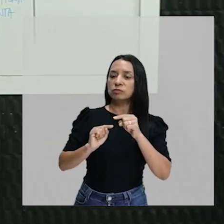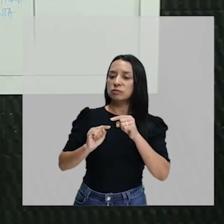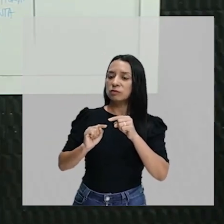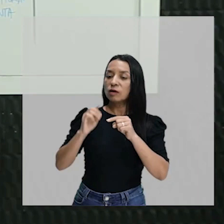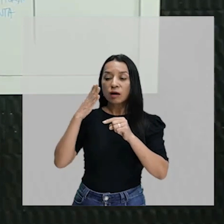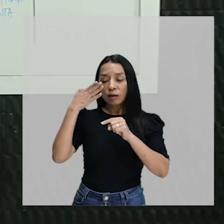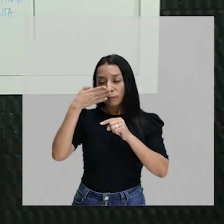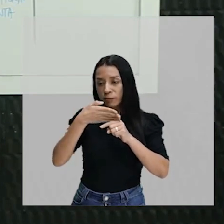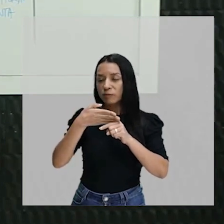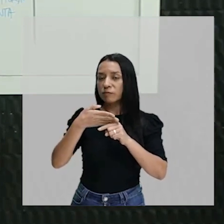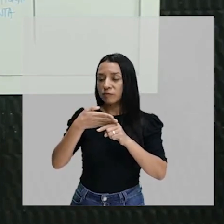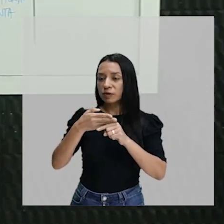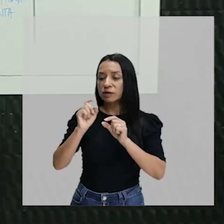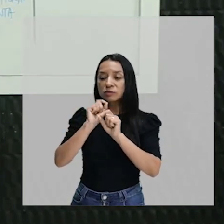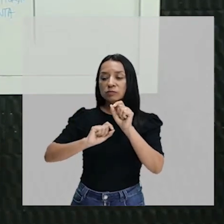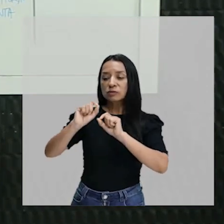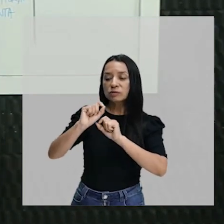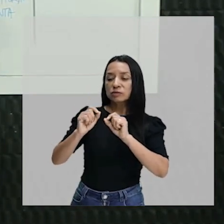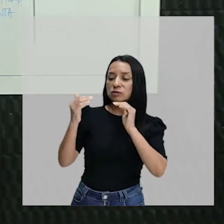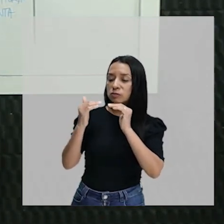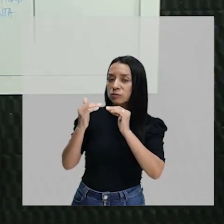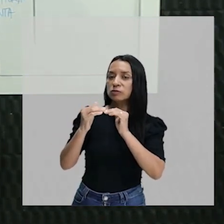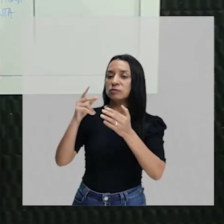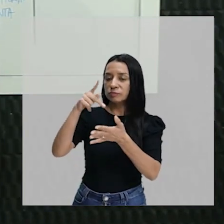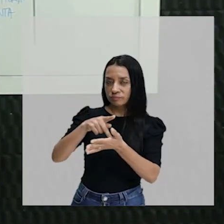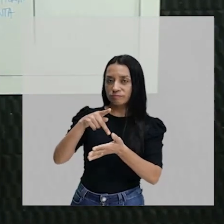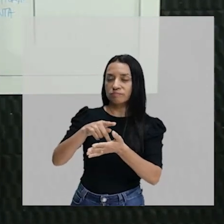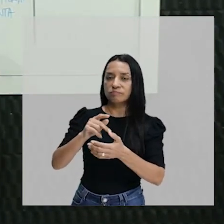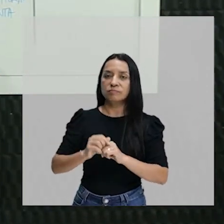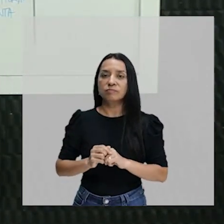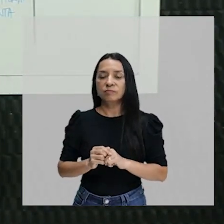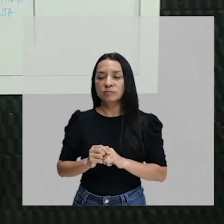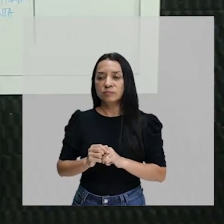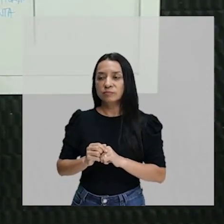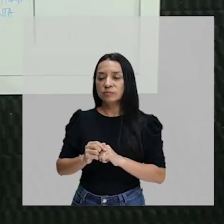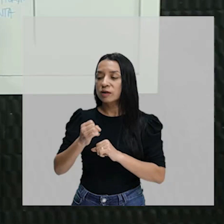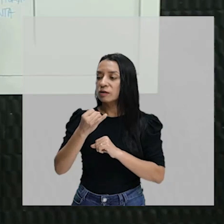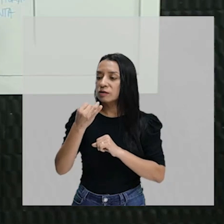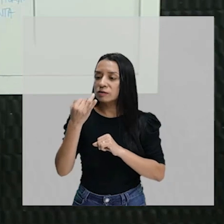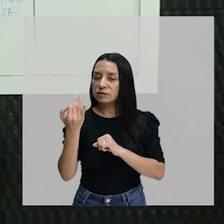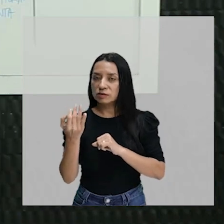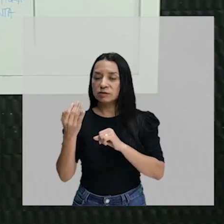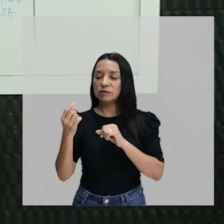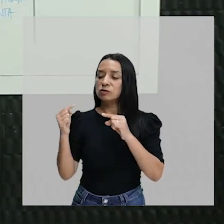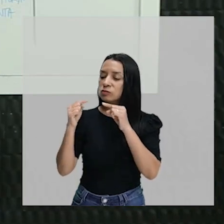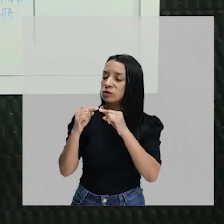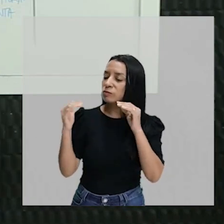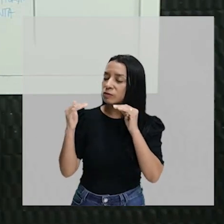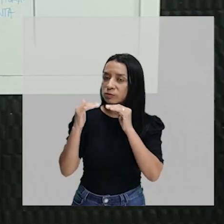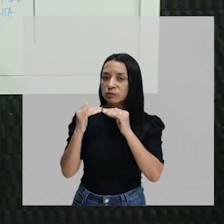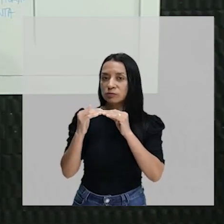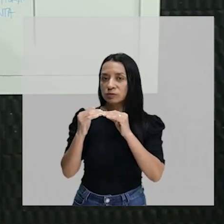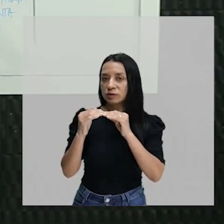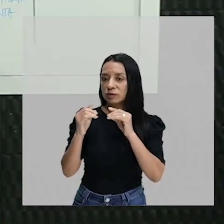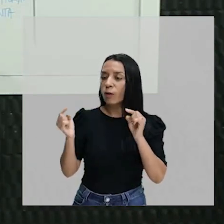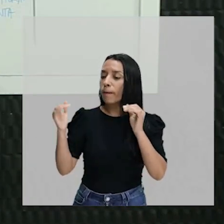são verdadeiras então grandezas diretamente proporcionais geram proporções diretas aí galera muito cuidado